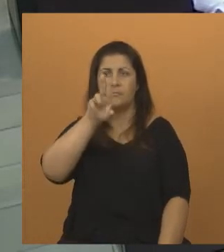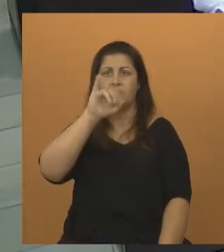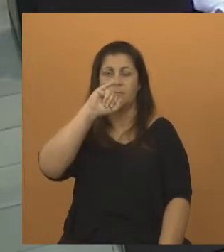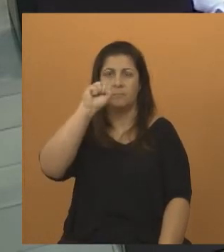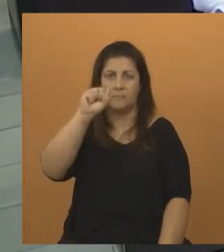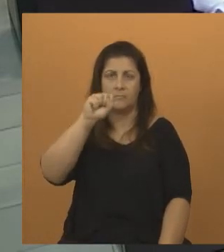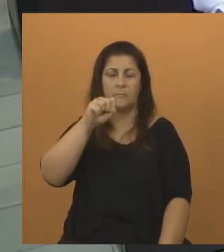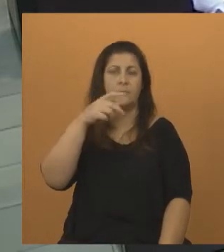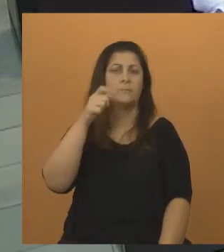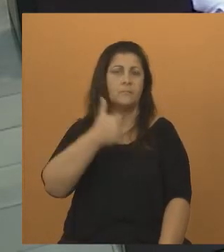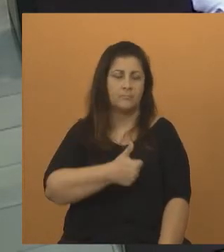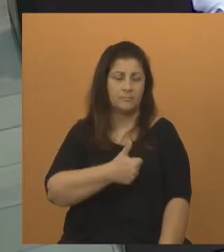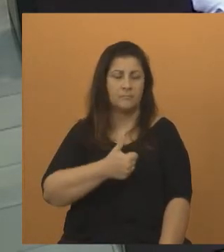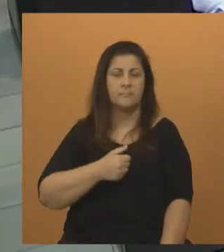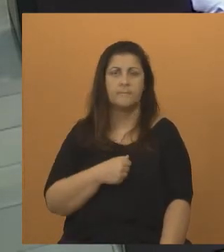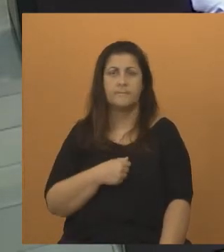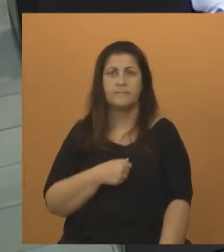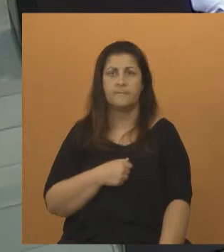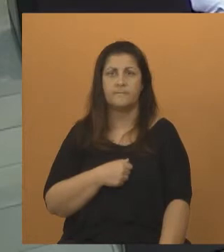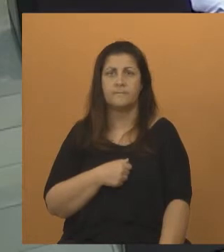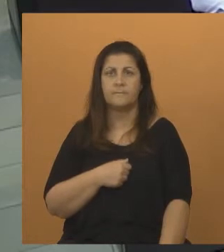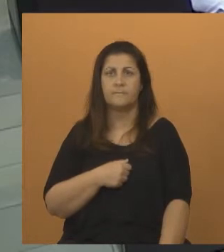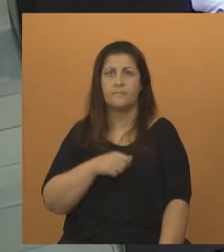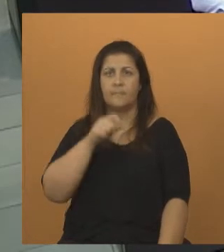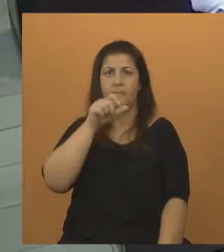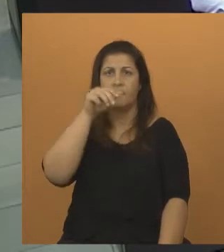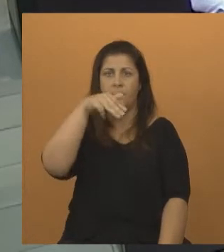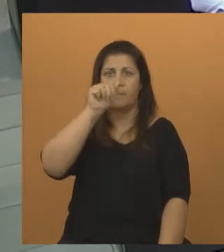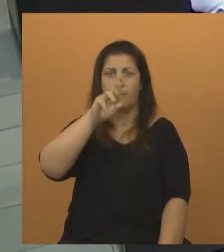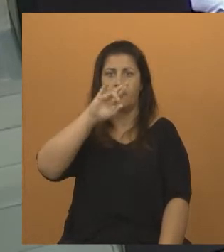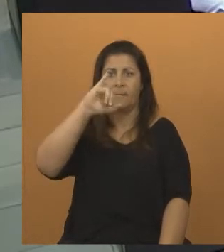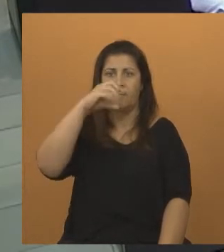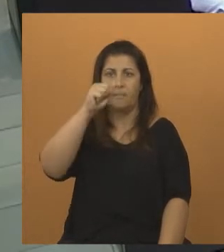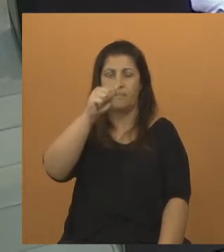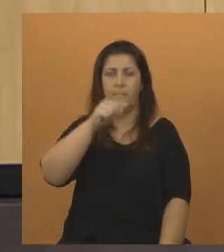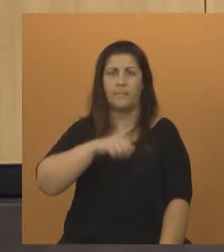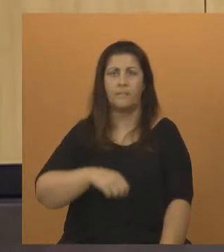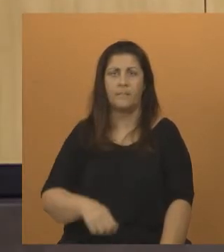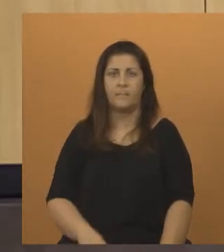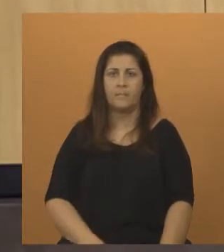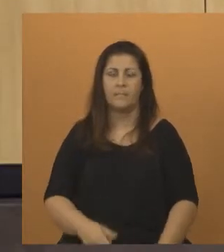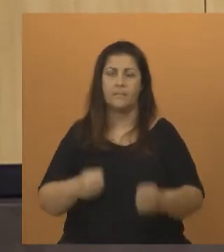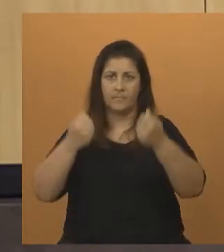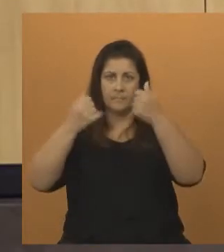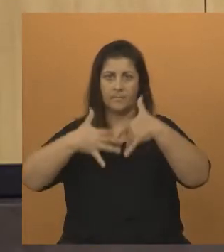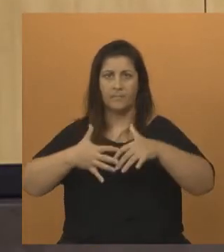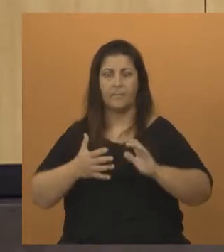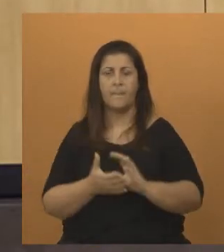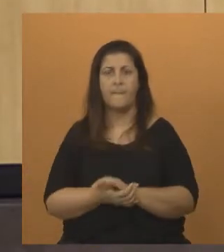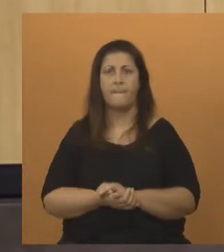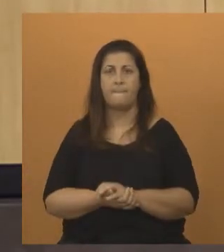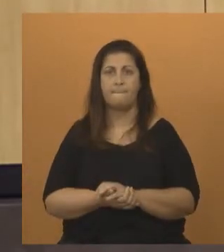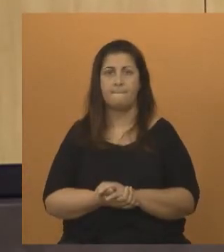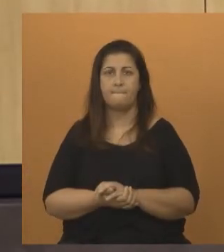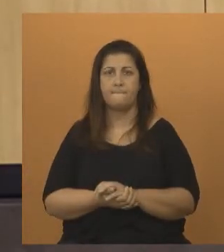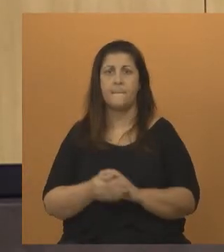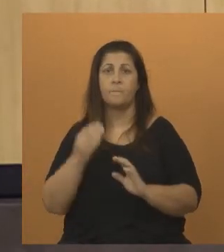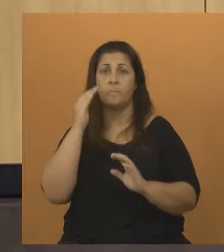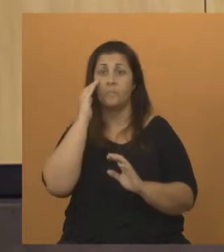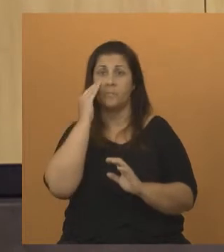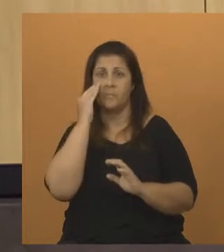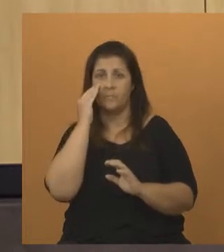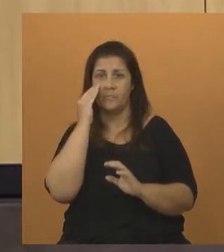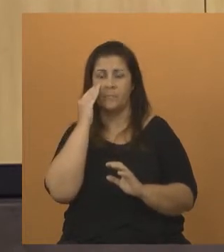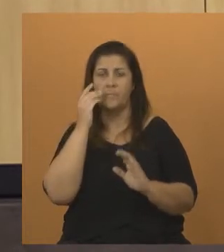Flávio? Favorável. Como vota vereadora doutora Márcia? Justificando meu voto, entendendo